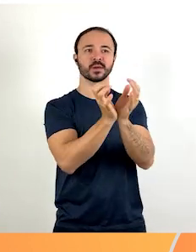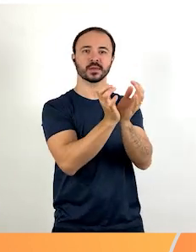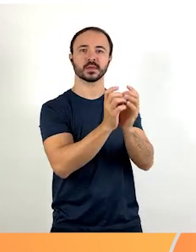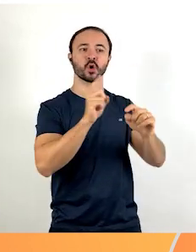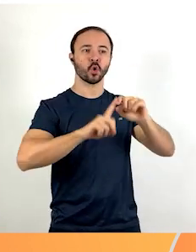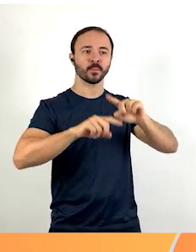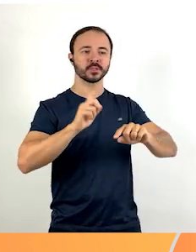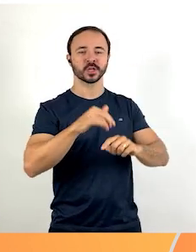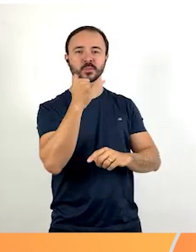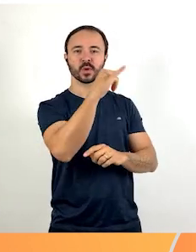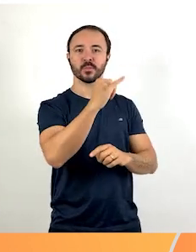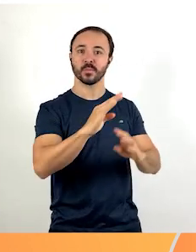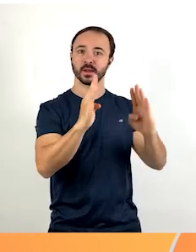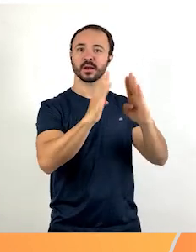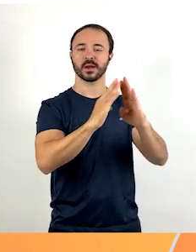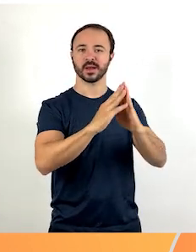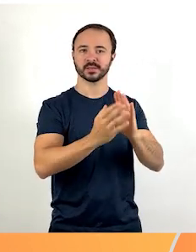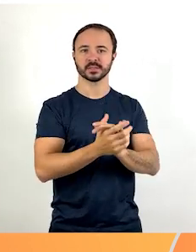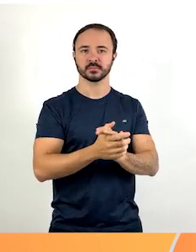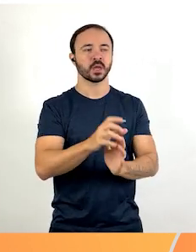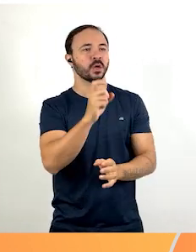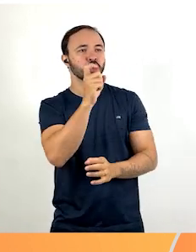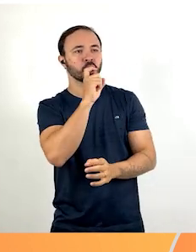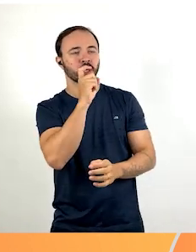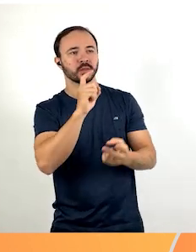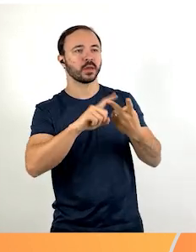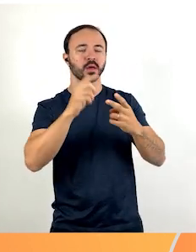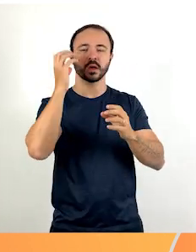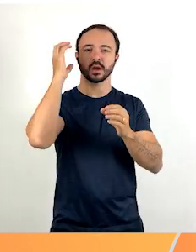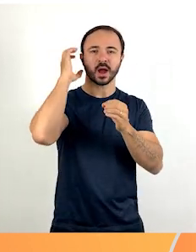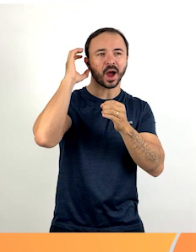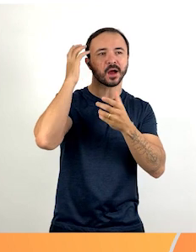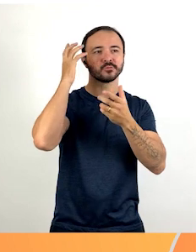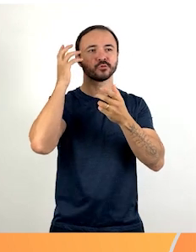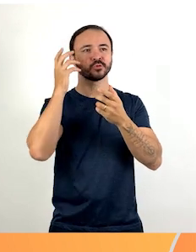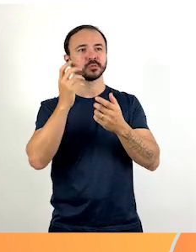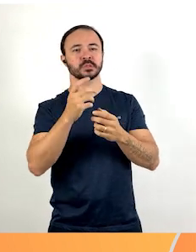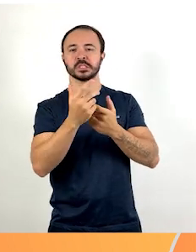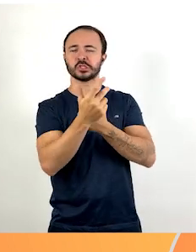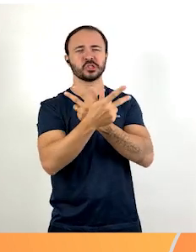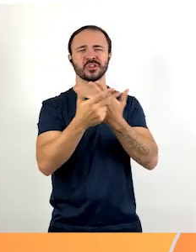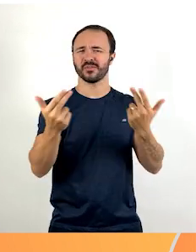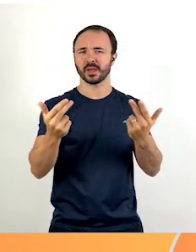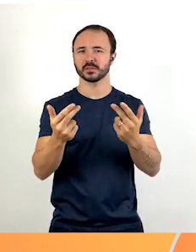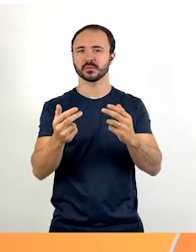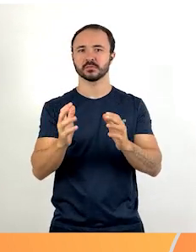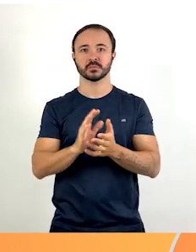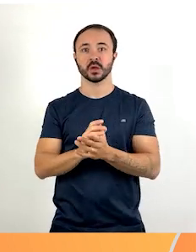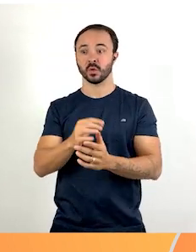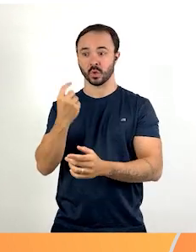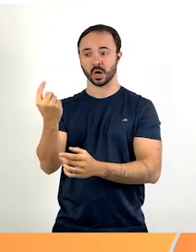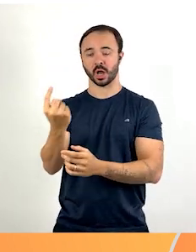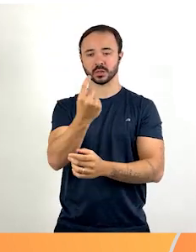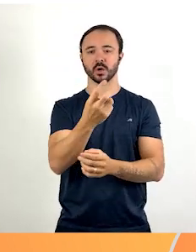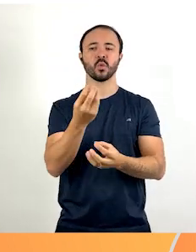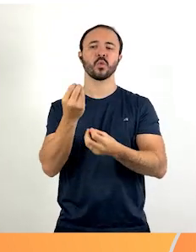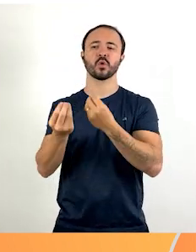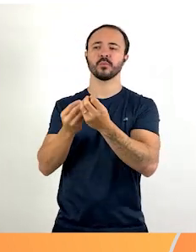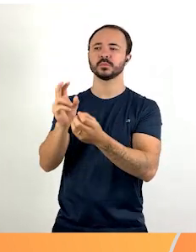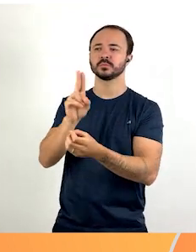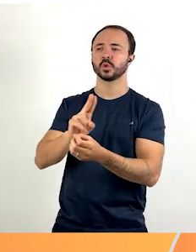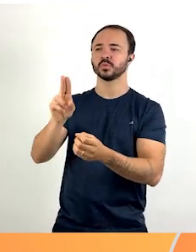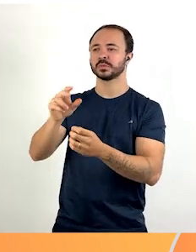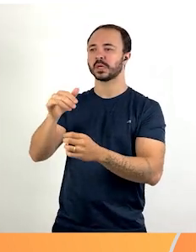chuveiro, ferro, lâmpadas, TV, rádio, geladeira, etc., de acordo com os tipos de transformação de energia, da energia elétrica